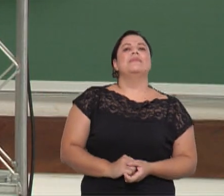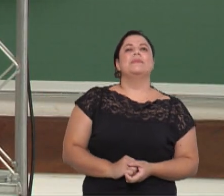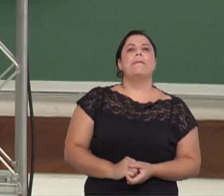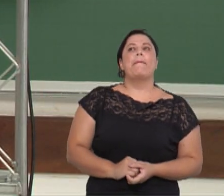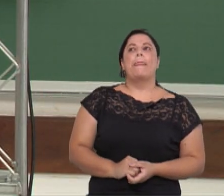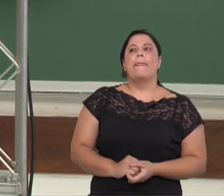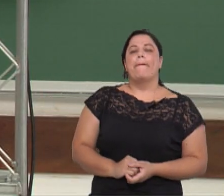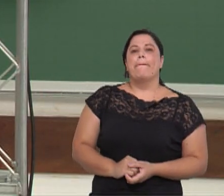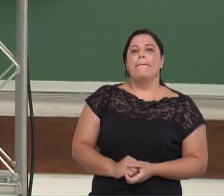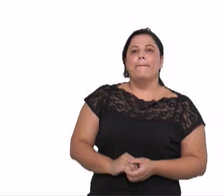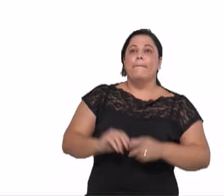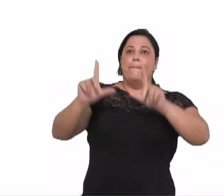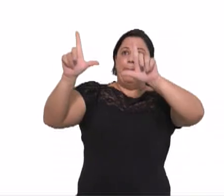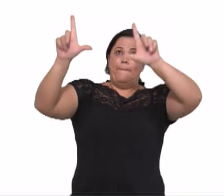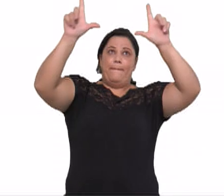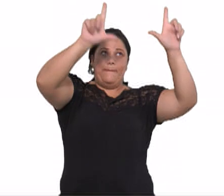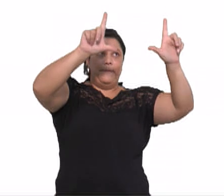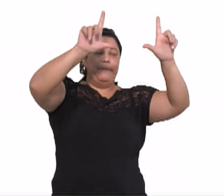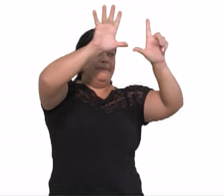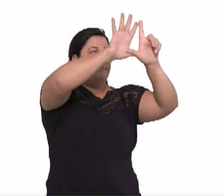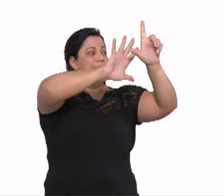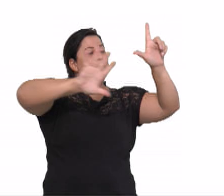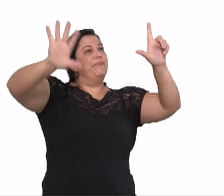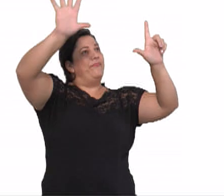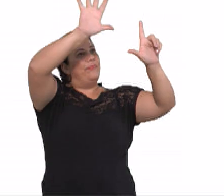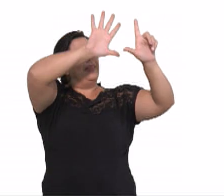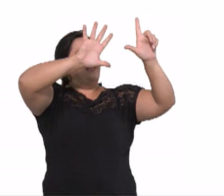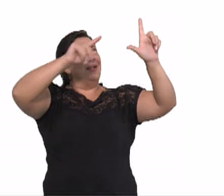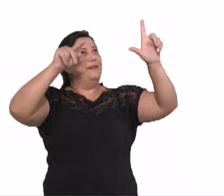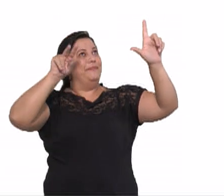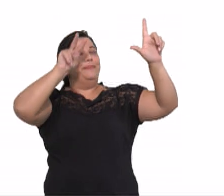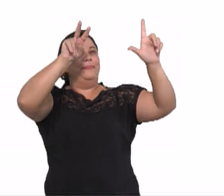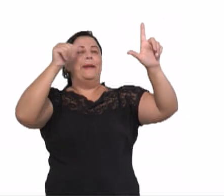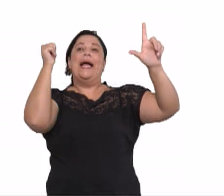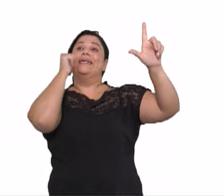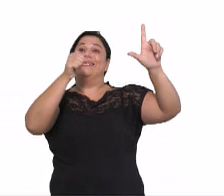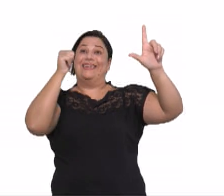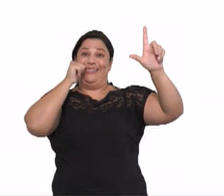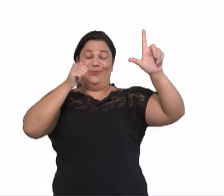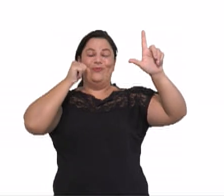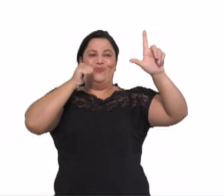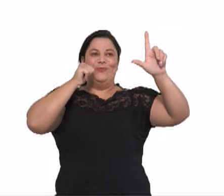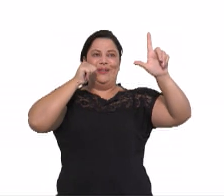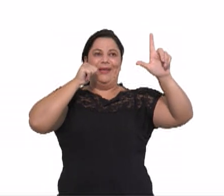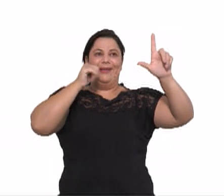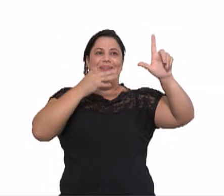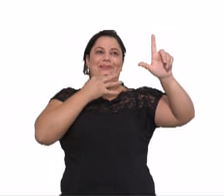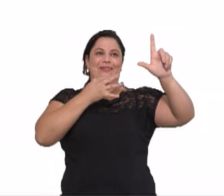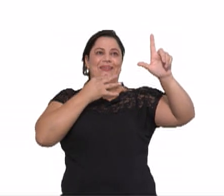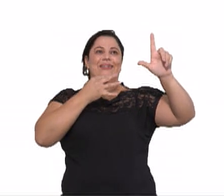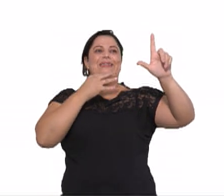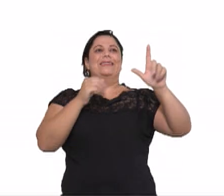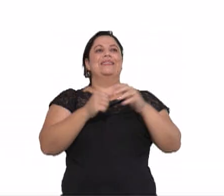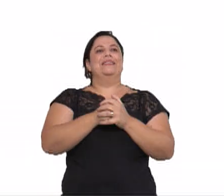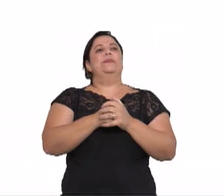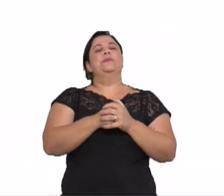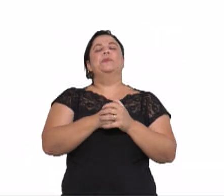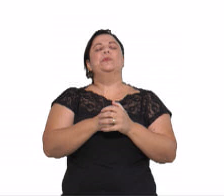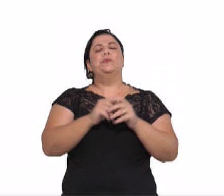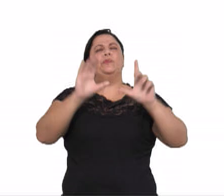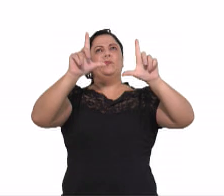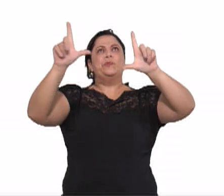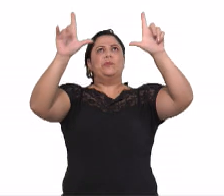a marcha sobre Versalhes, também conhecida como Marcha das Mulheres a Versalhes. O que acaba acontecendo?